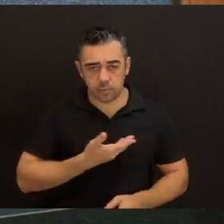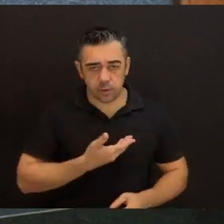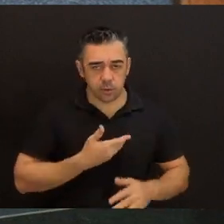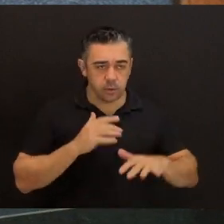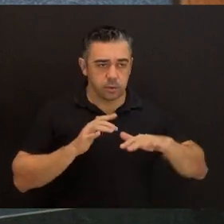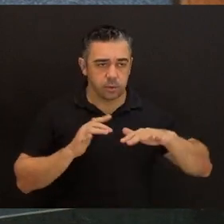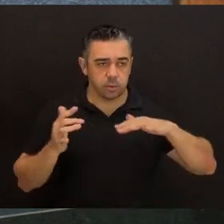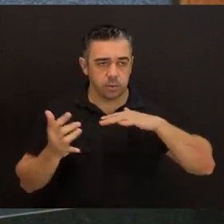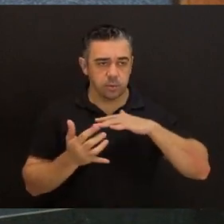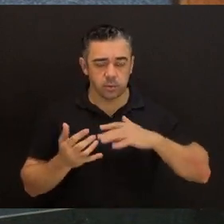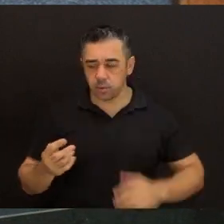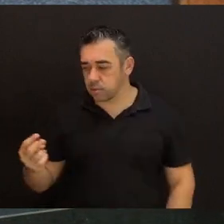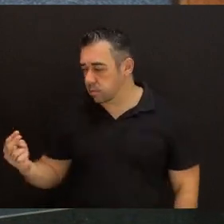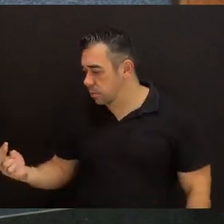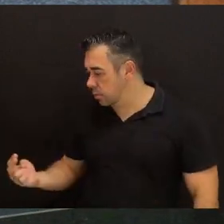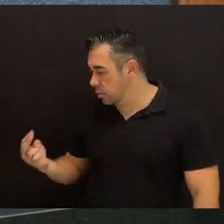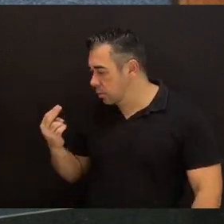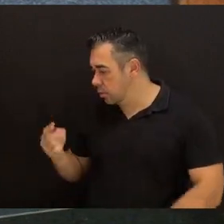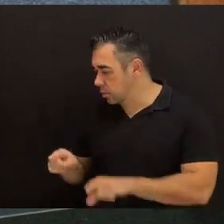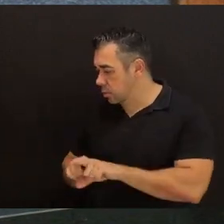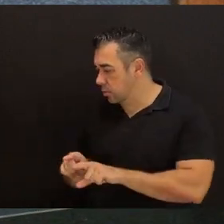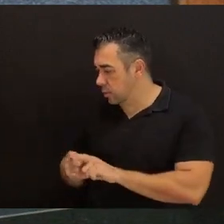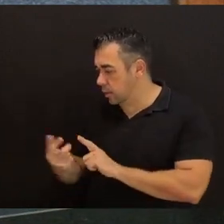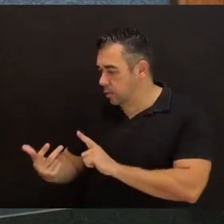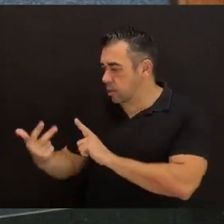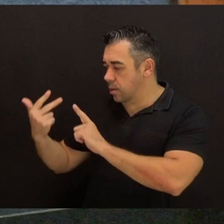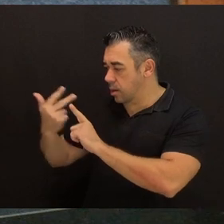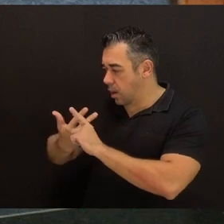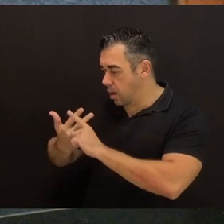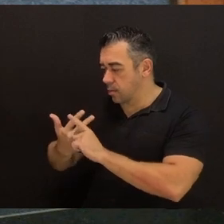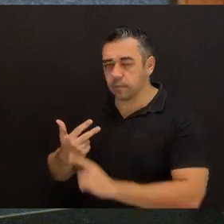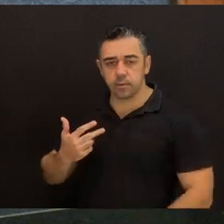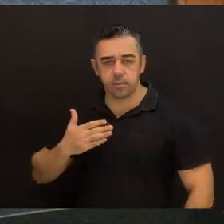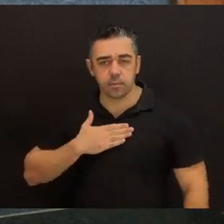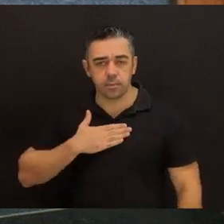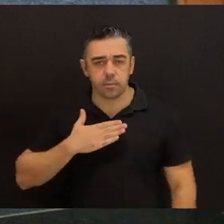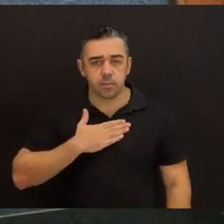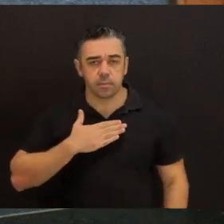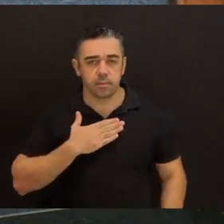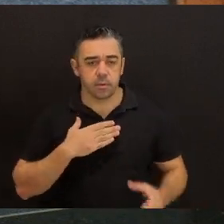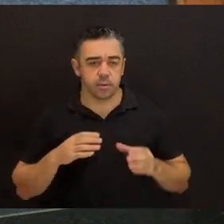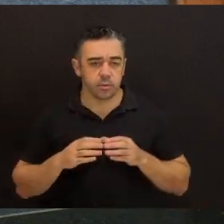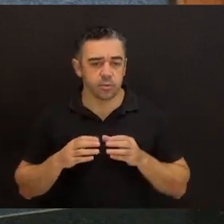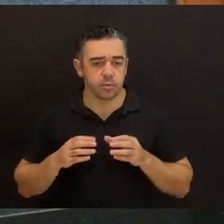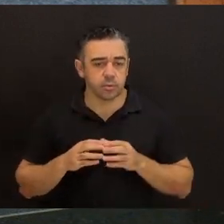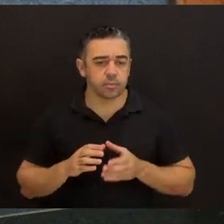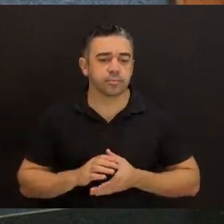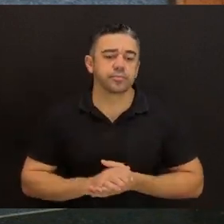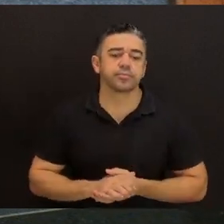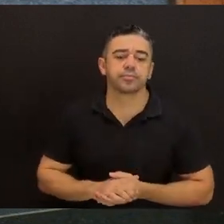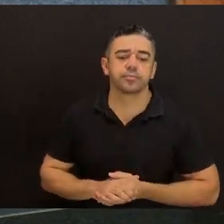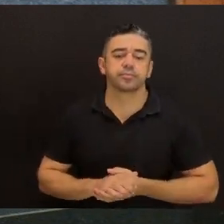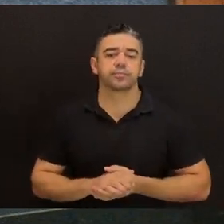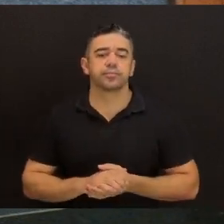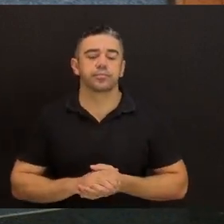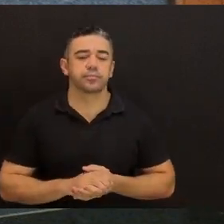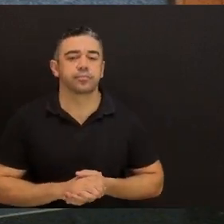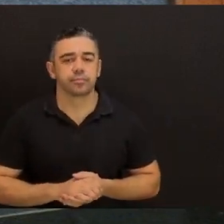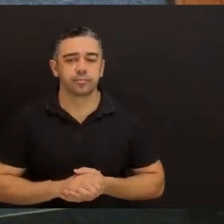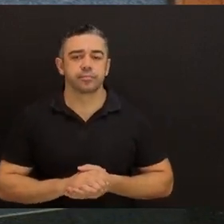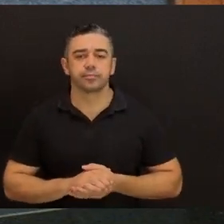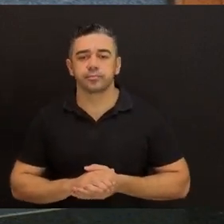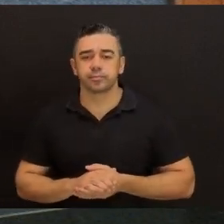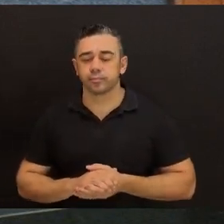quem está nos acompanhando através dessa Live também da minha da minha das minhas páginas senhor presidente